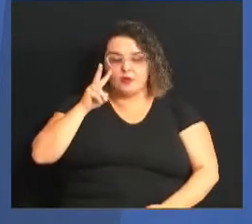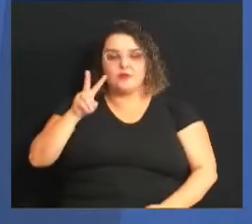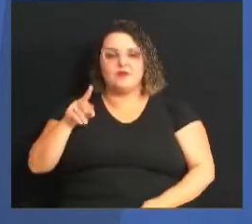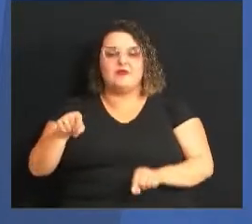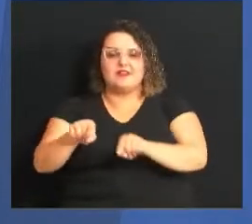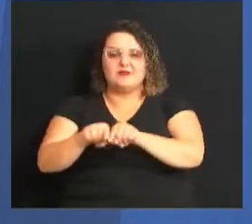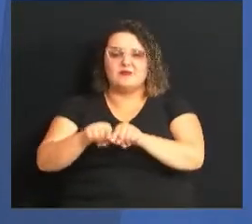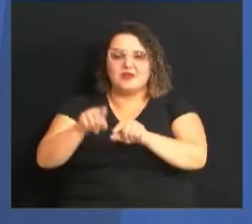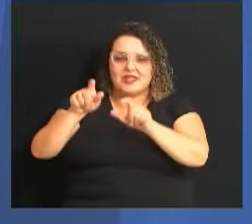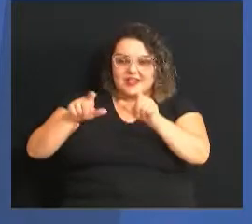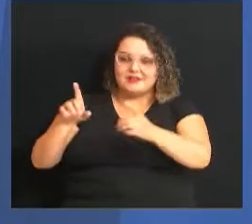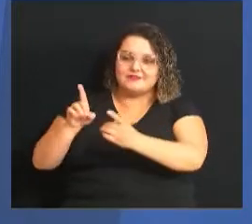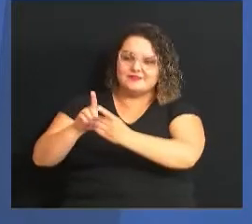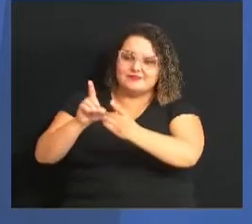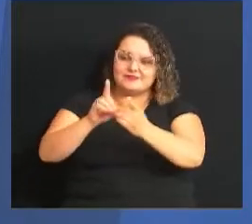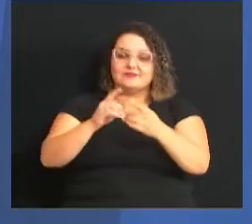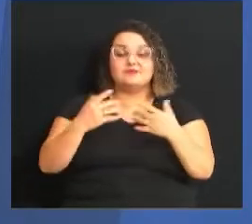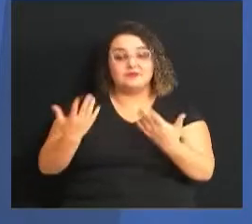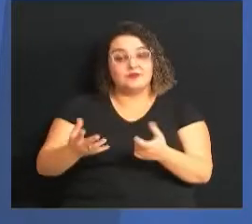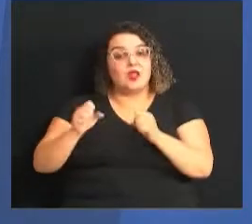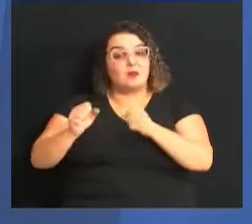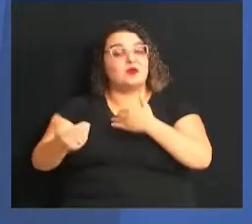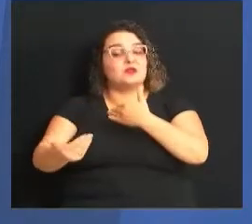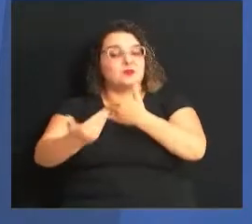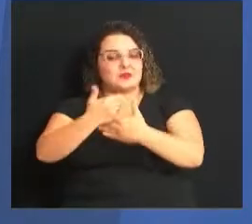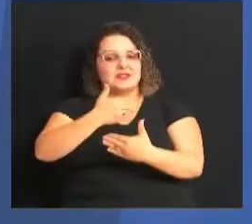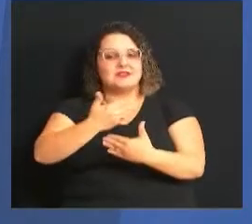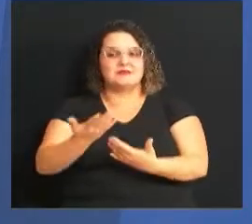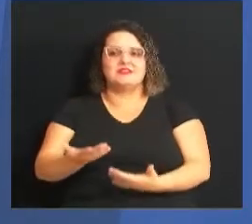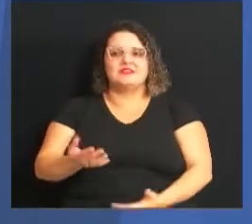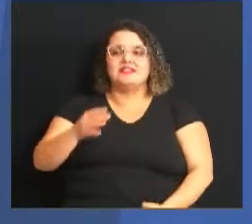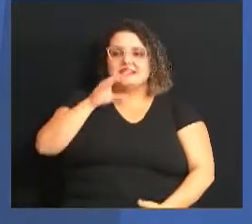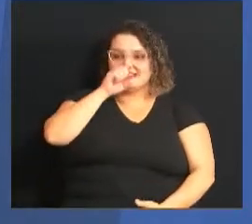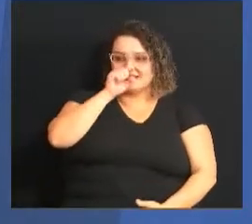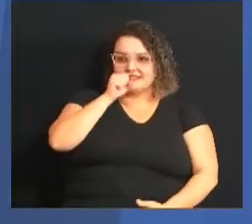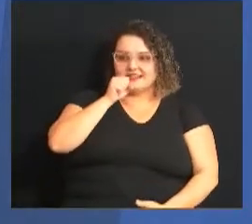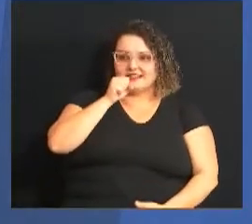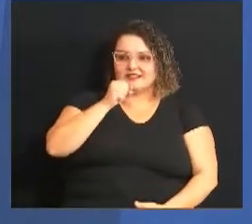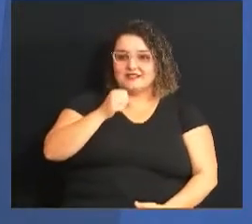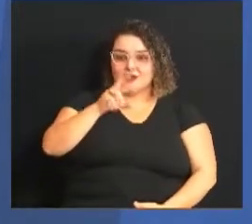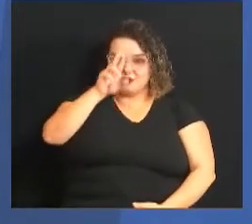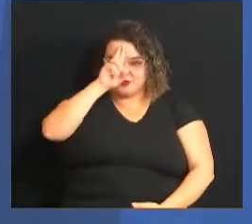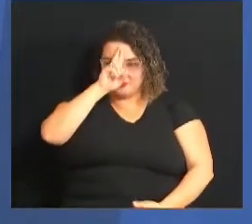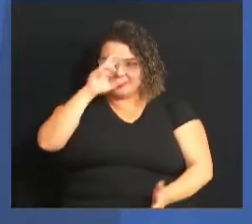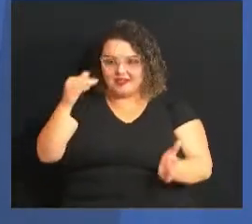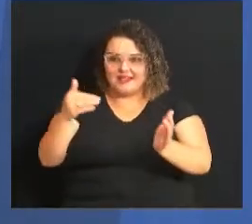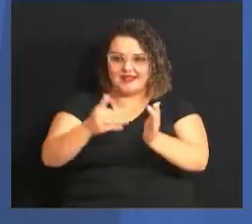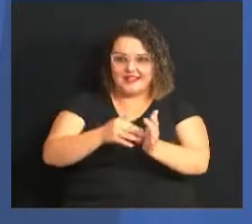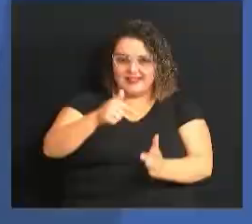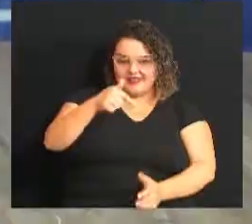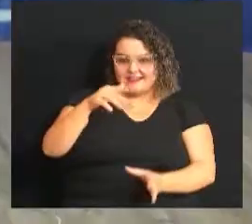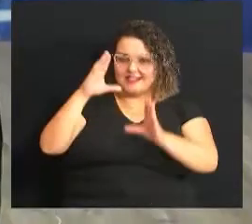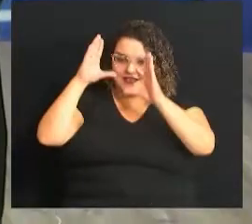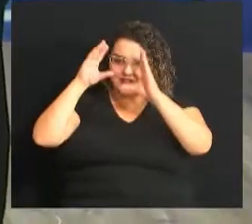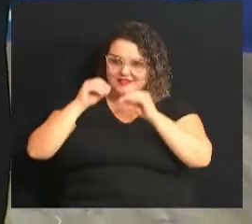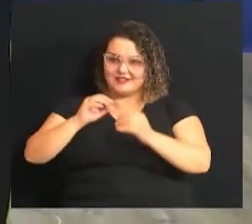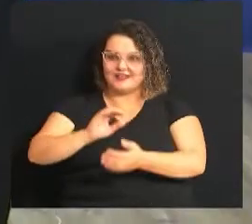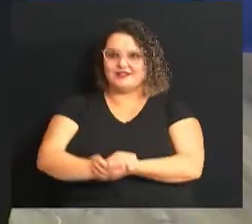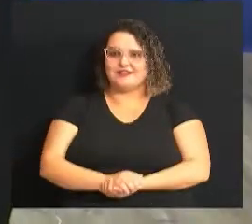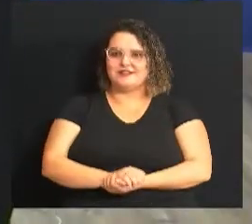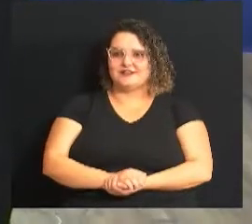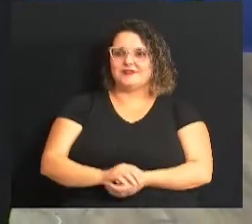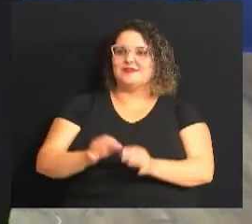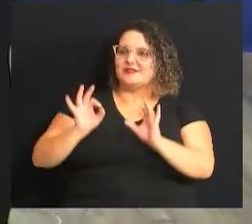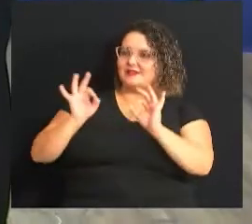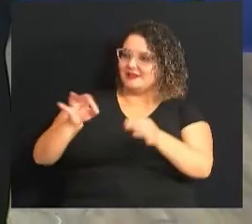que é atendido. Então você pode participar sábado, do meio-dia às 7 horas da noite. Tá certo,